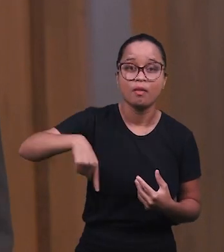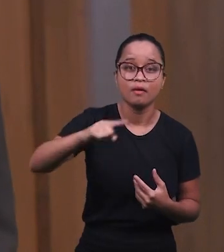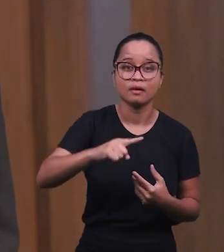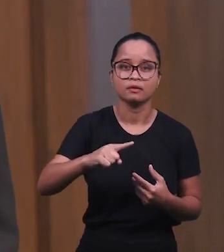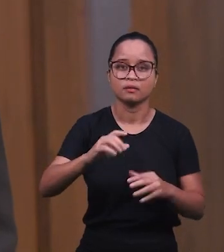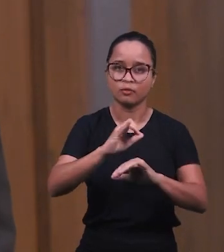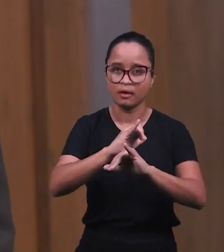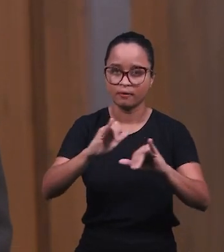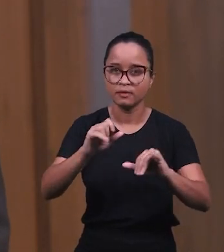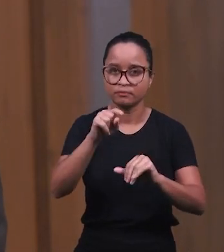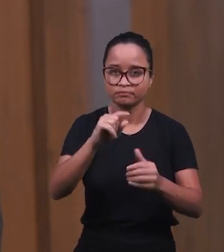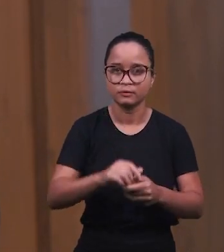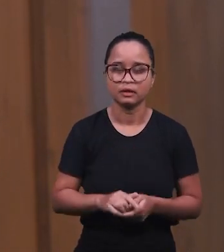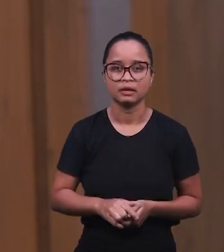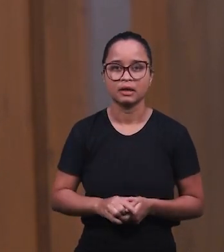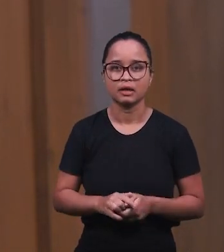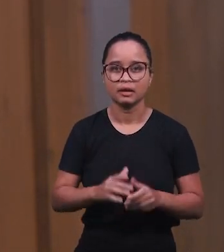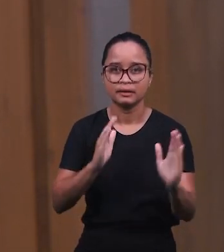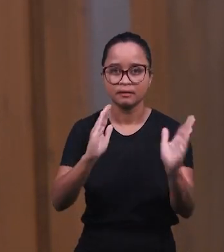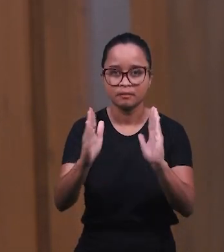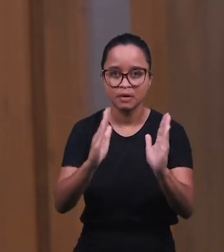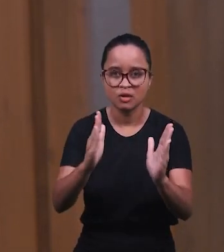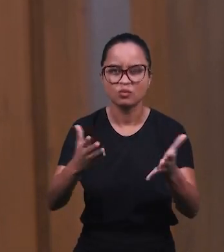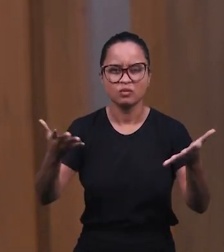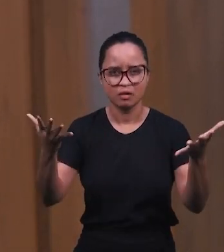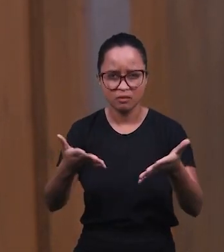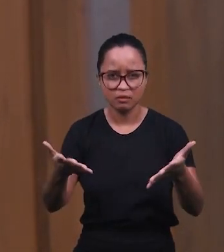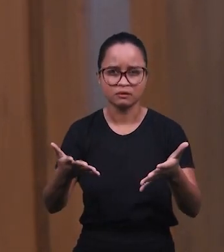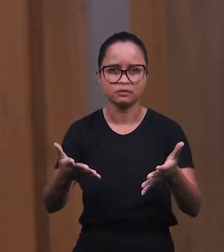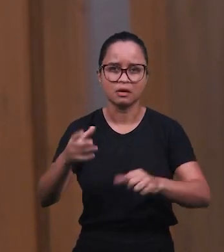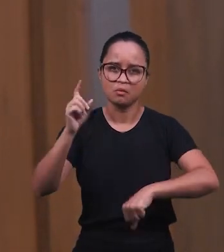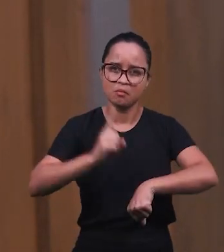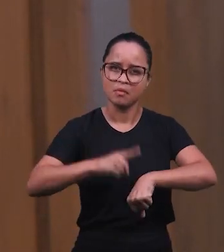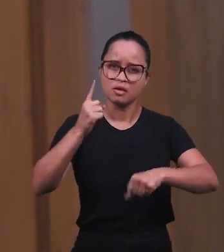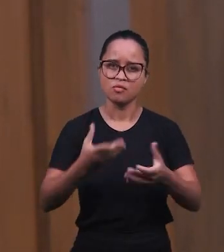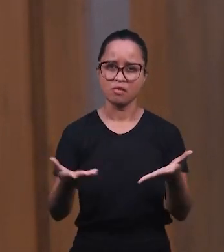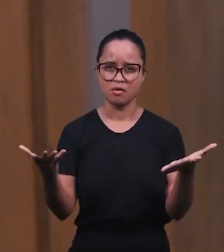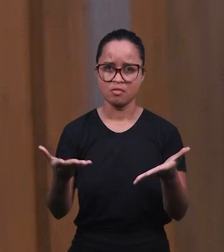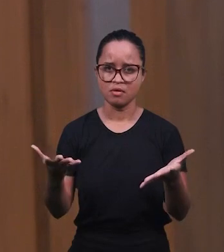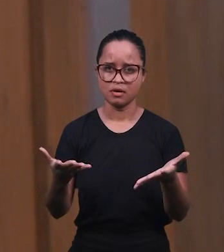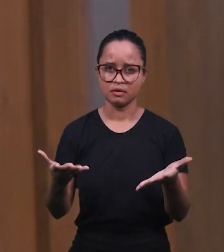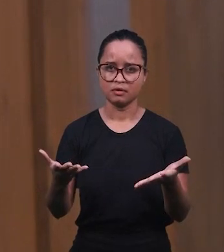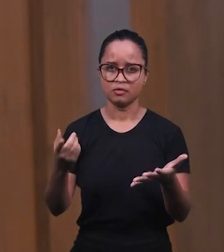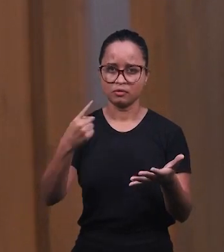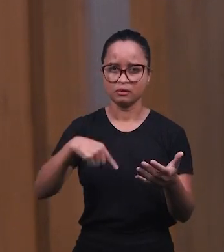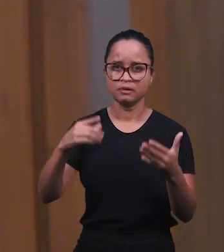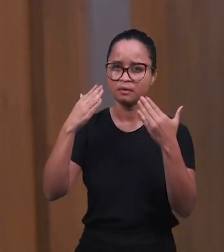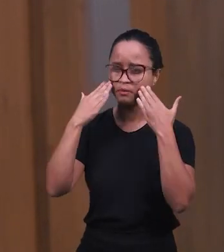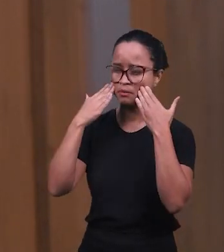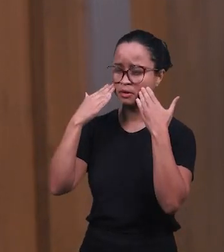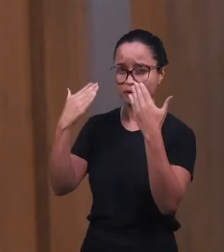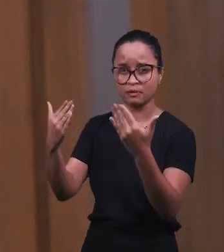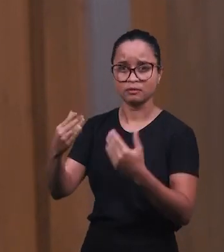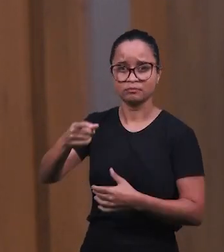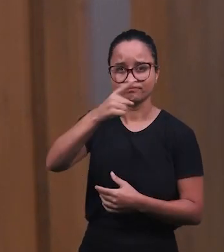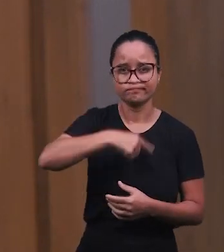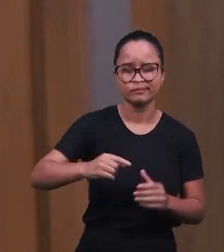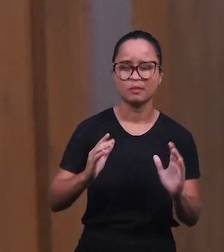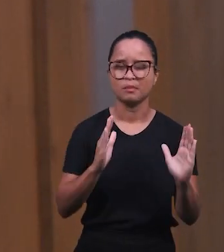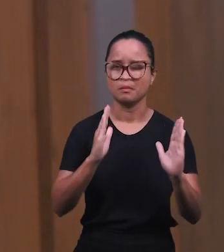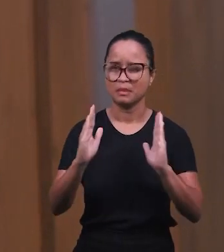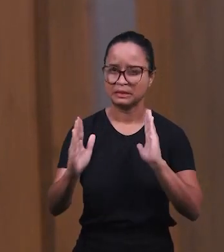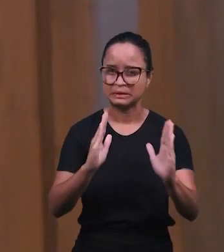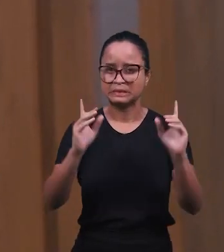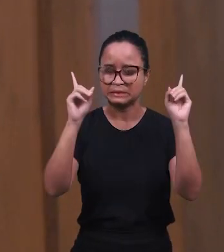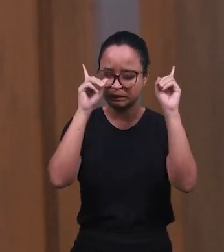dizer que neste tempo, nesta hora, onde se apresentam diante de nós